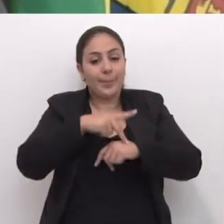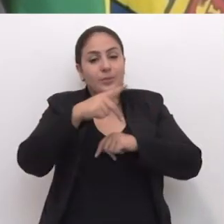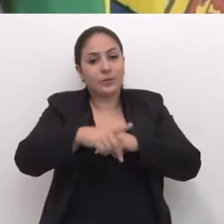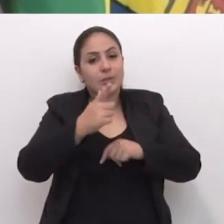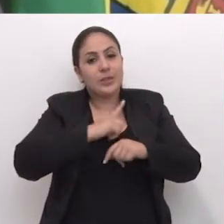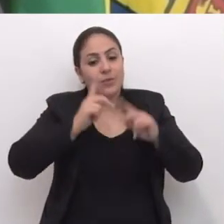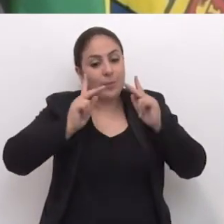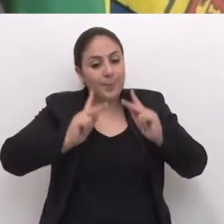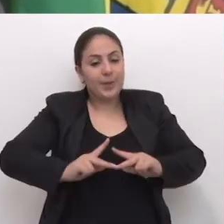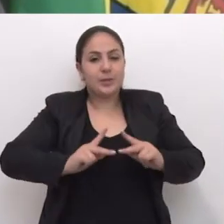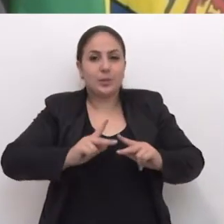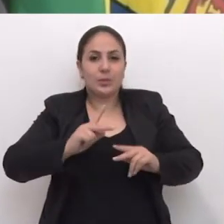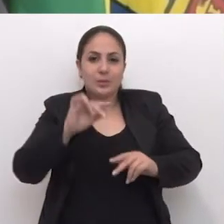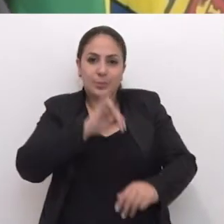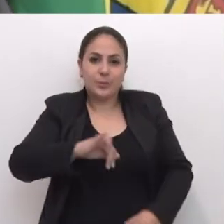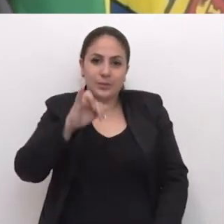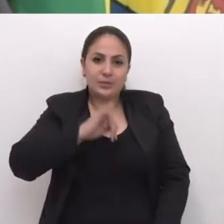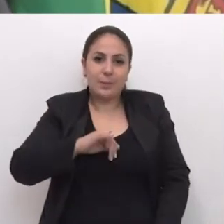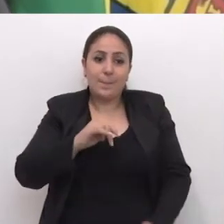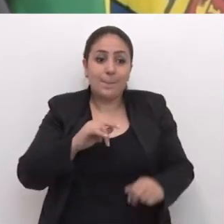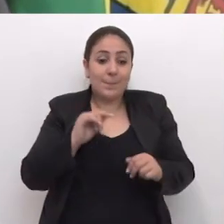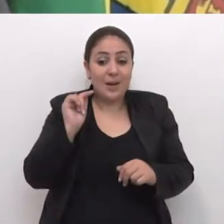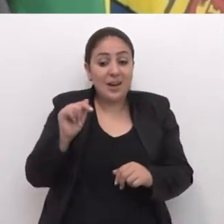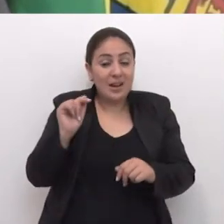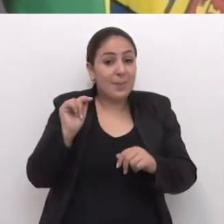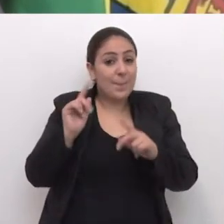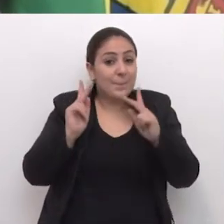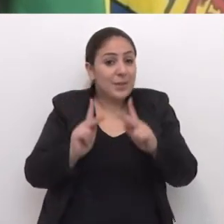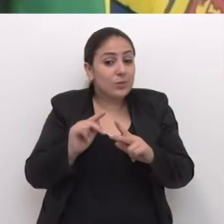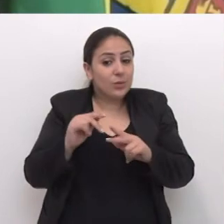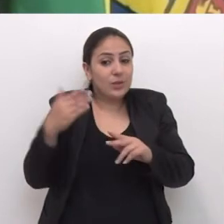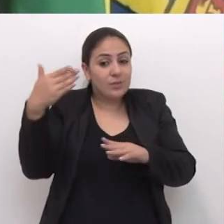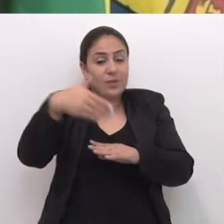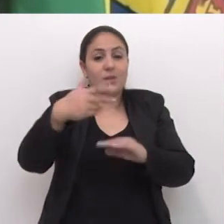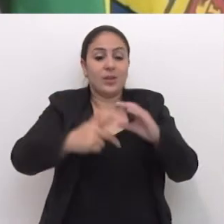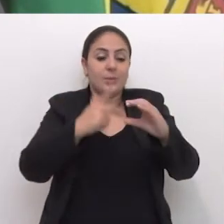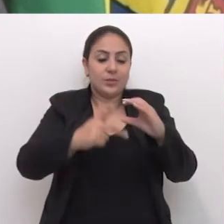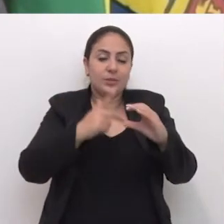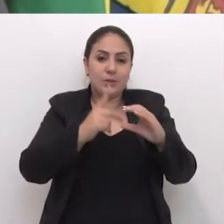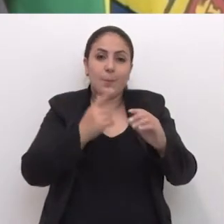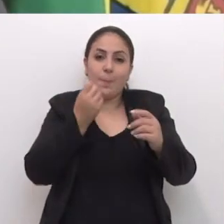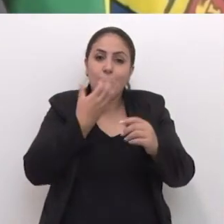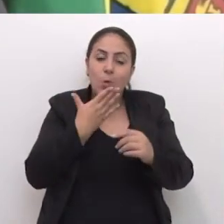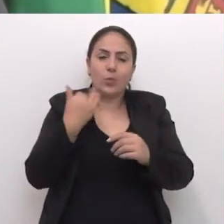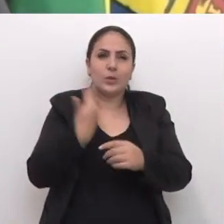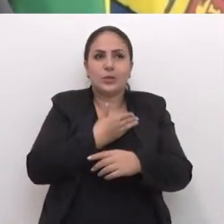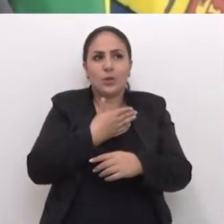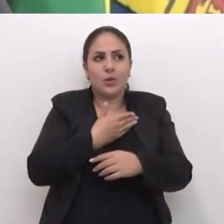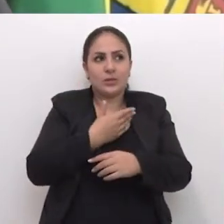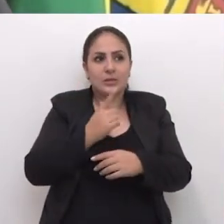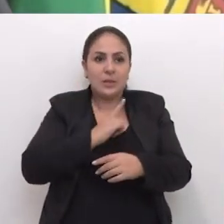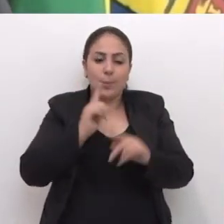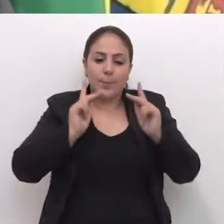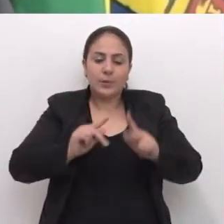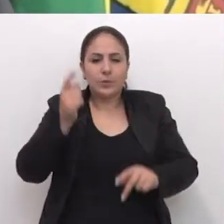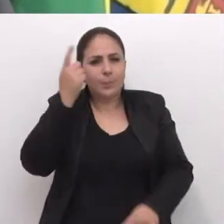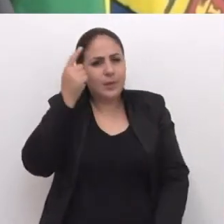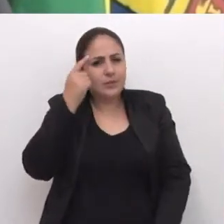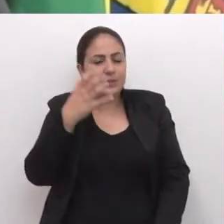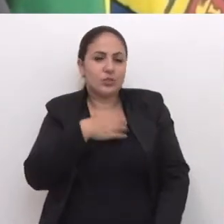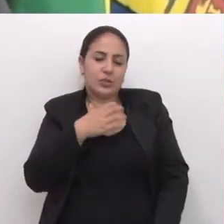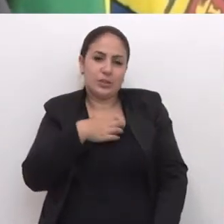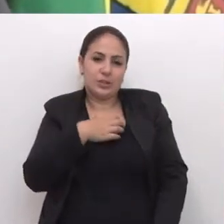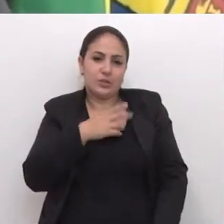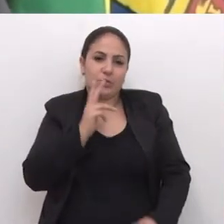bom que teve essas pessoas e que bom que foi uma pessoa que passou pela Câmara de Vereadores. Que bom que nós temos pessoas que pensam assim e que